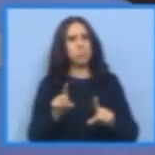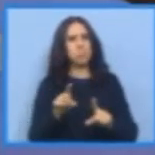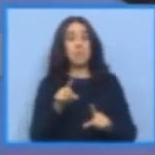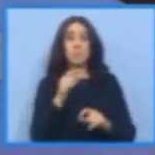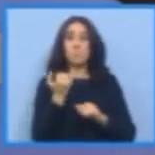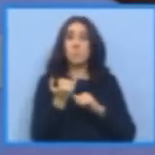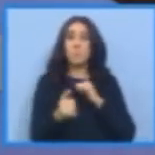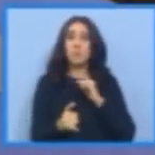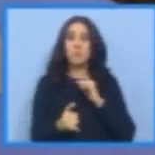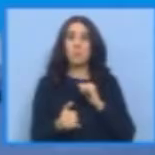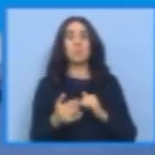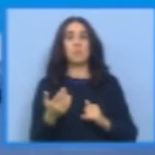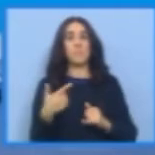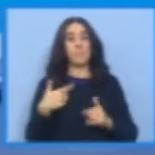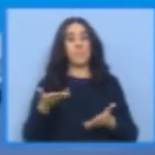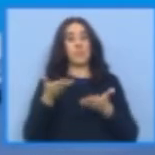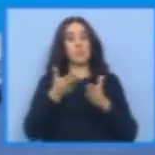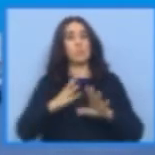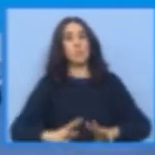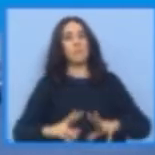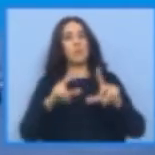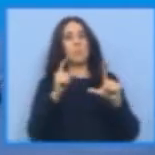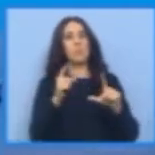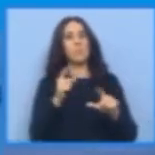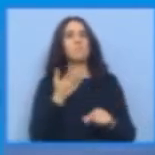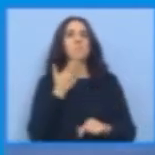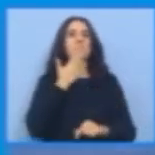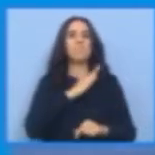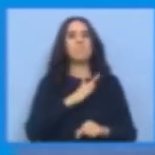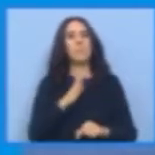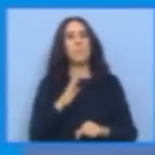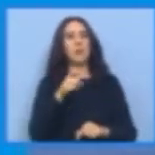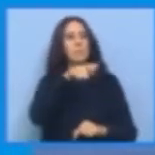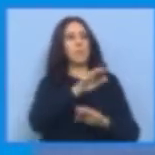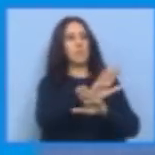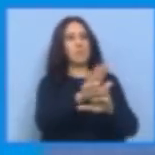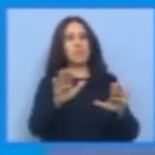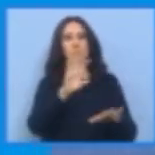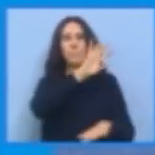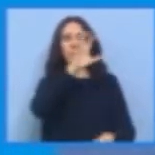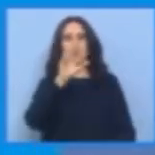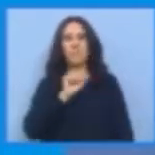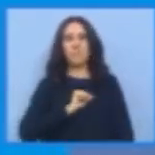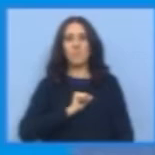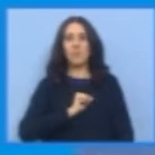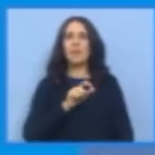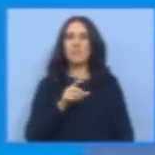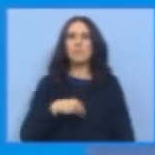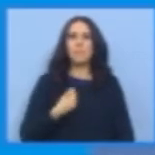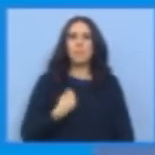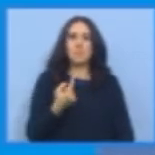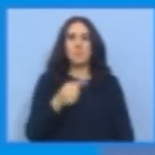de instrumentalizar a ajuda ao desenvolvimento para fixar as pessoas nos seus países. E essa é uma preocupação, essa é